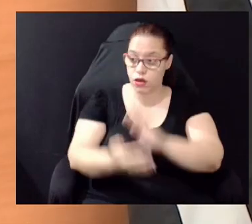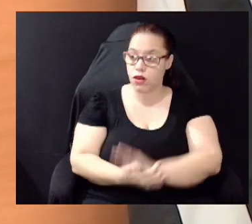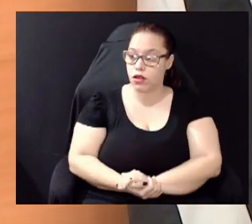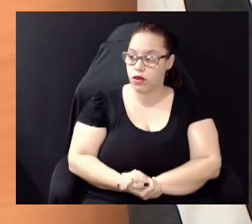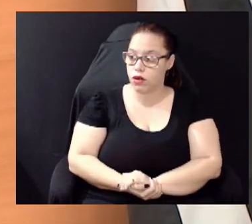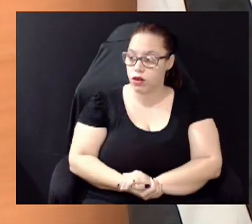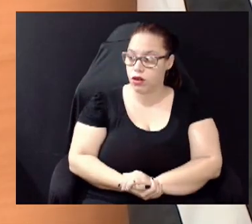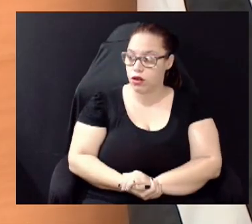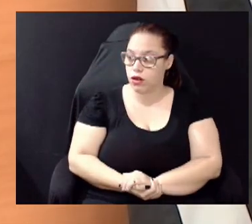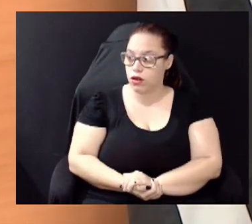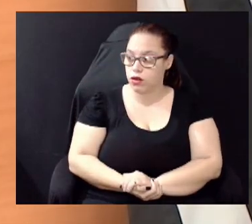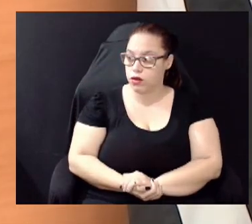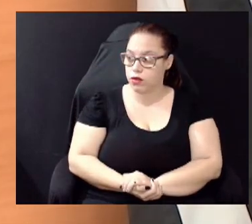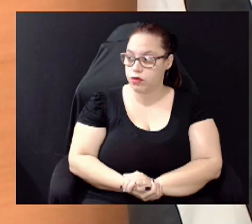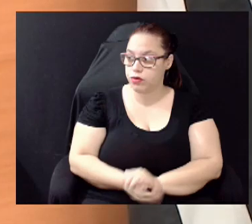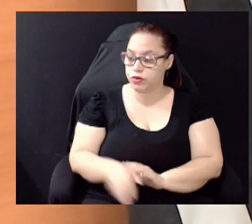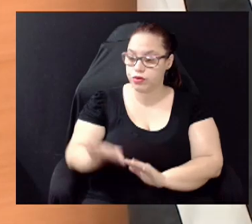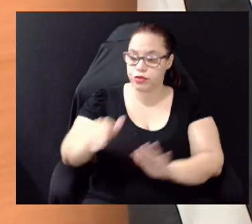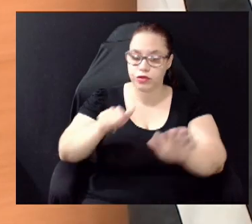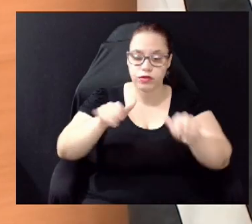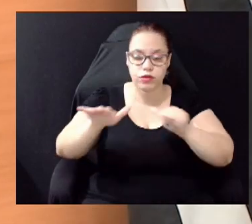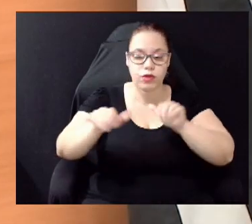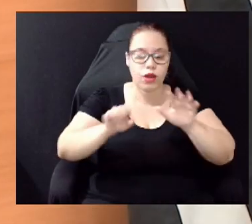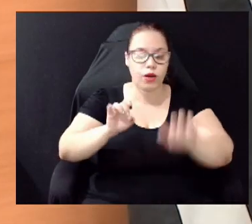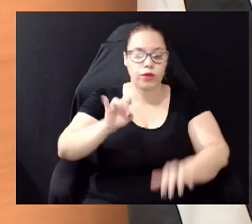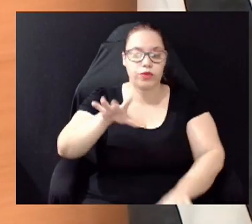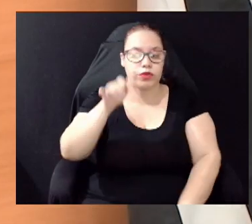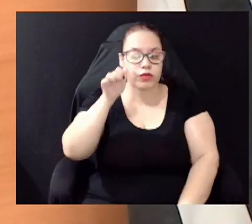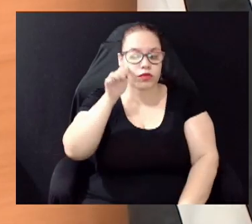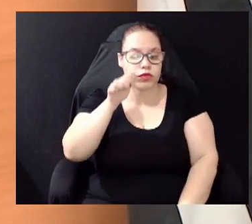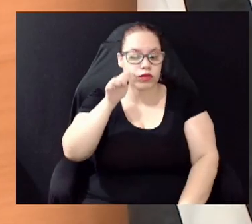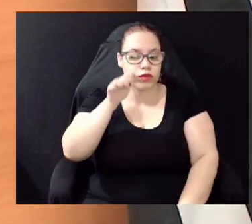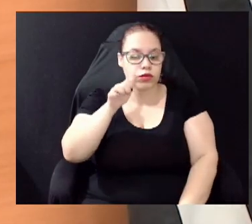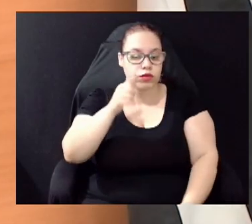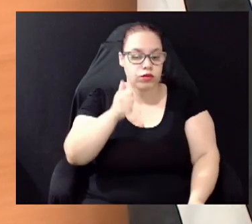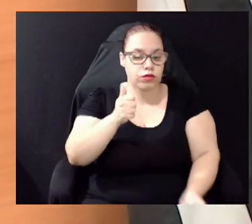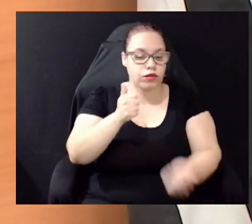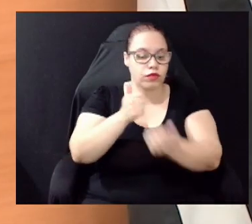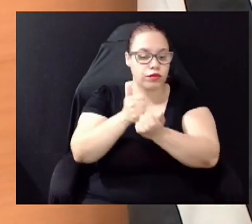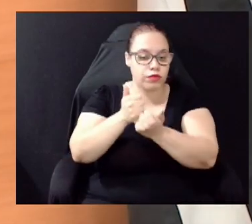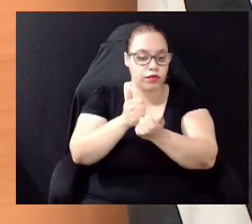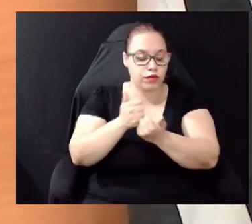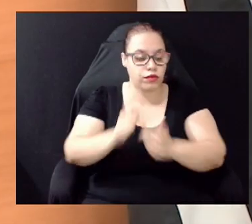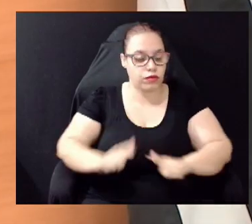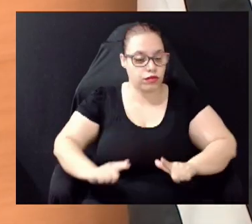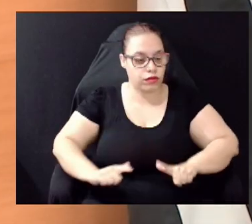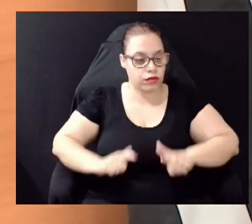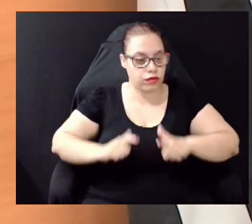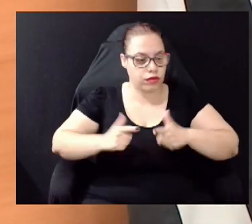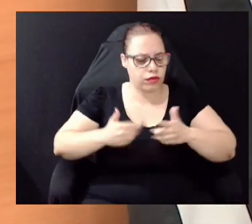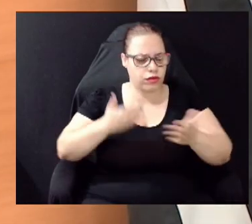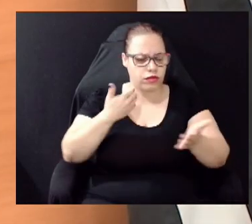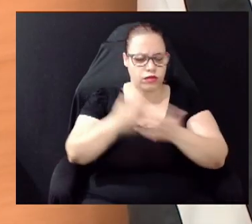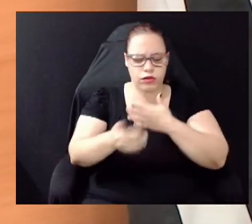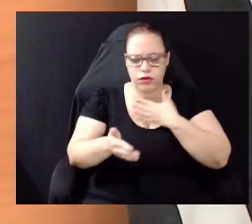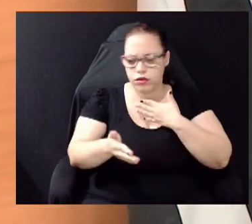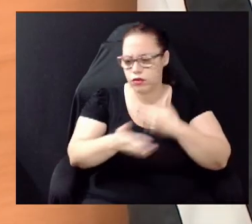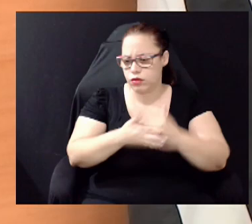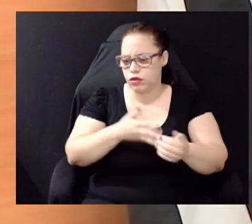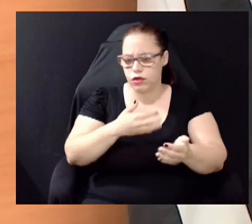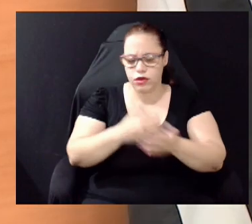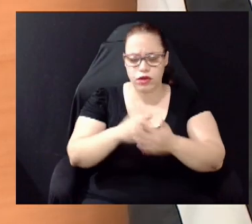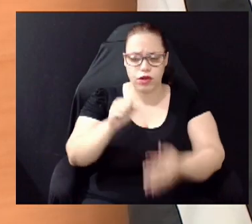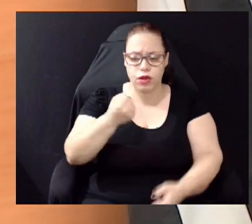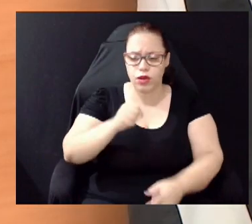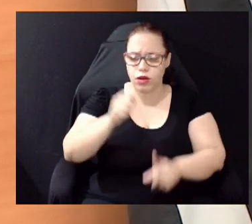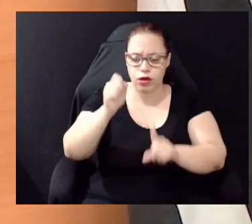de chamar não só as mulheres, mas quem o apoia nas lutas, independente do 8 de março. Vamos à